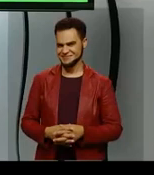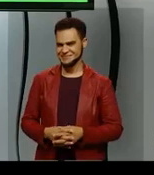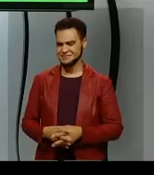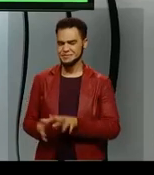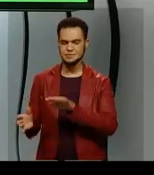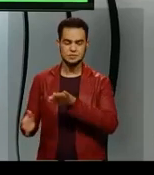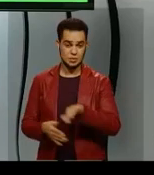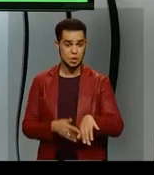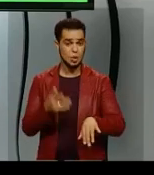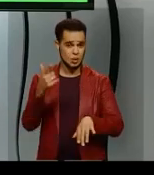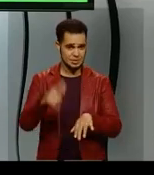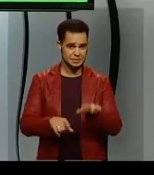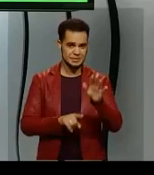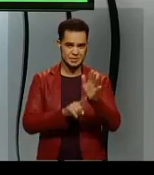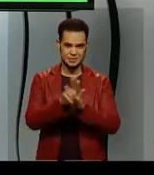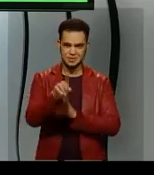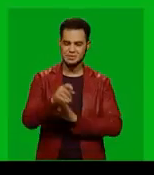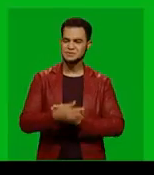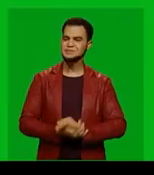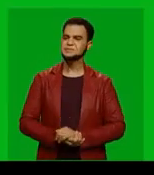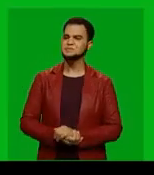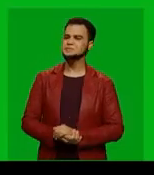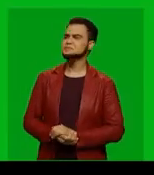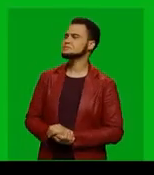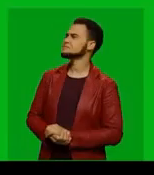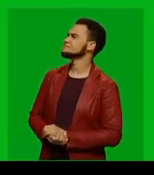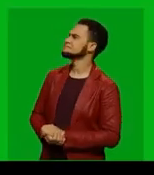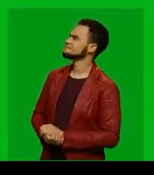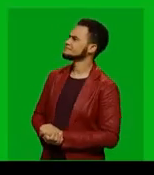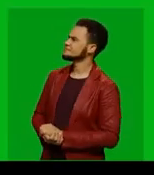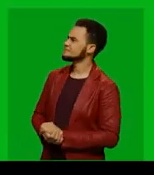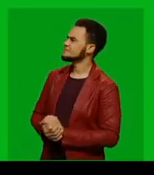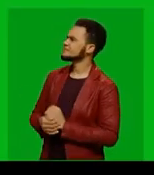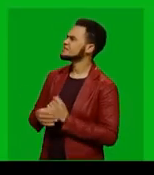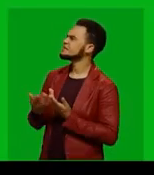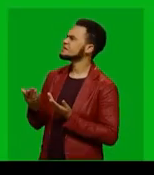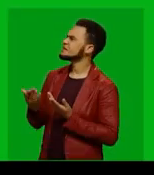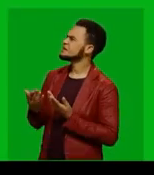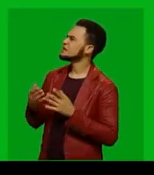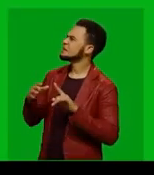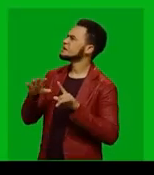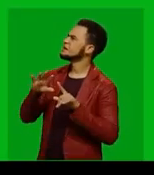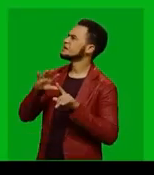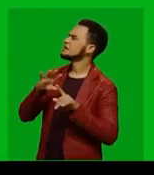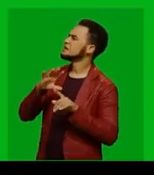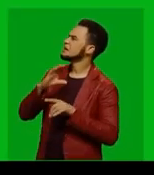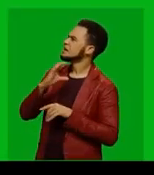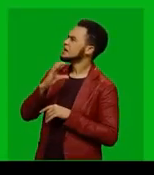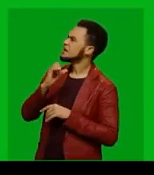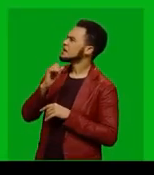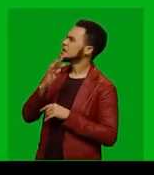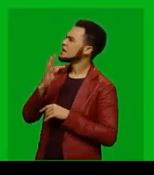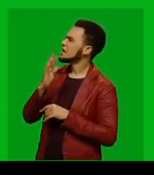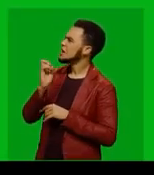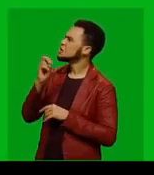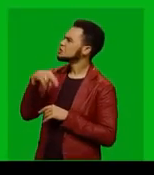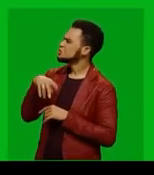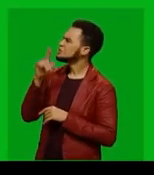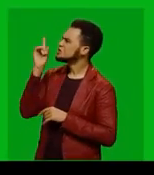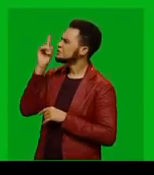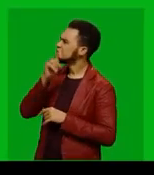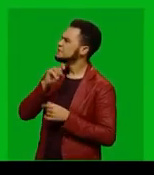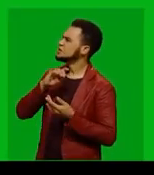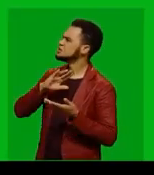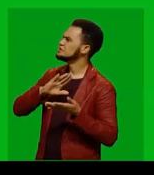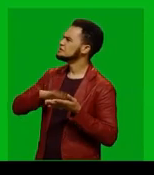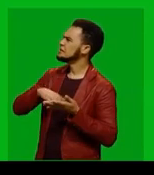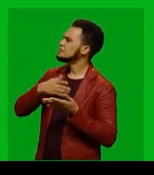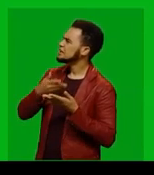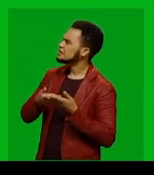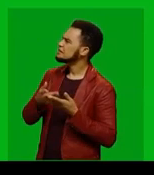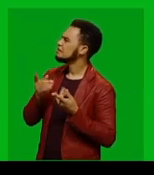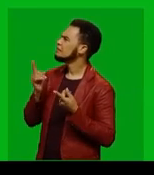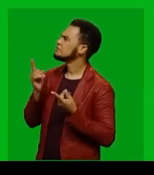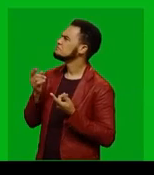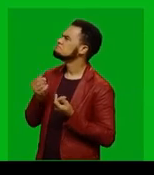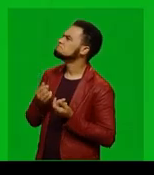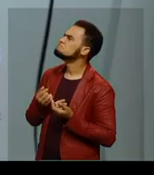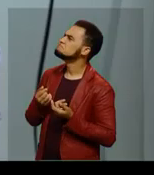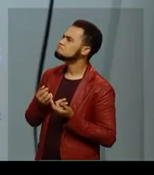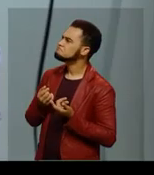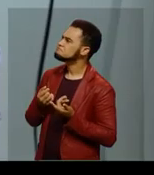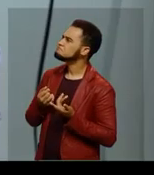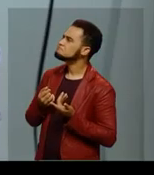pergunta. Os cartoons são difíceis de serem interpretados? É o que eu falei também, eu acho